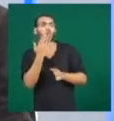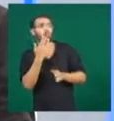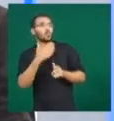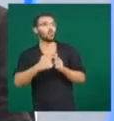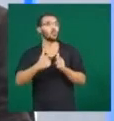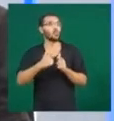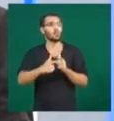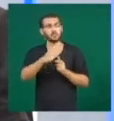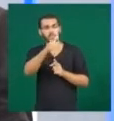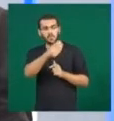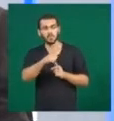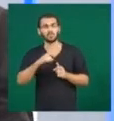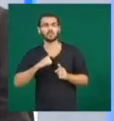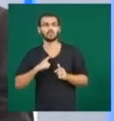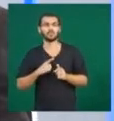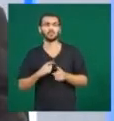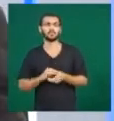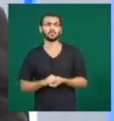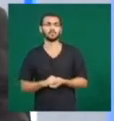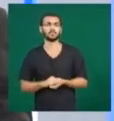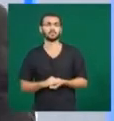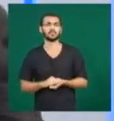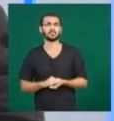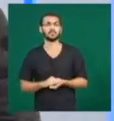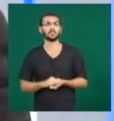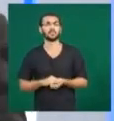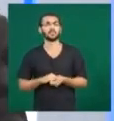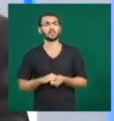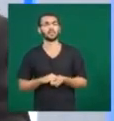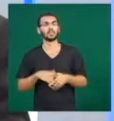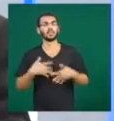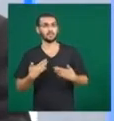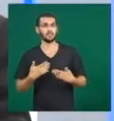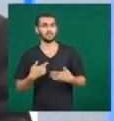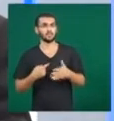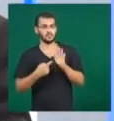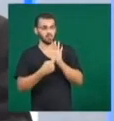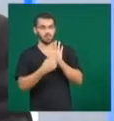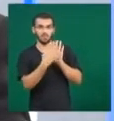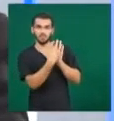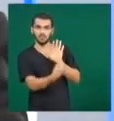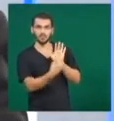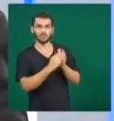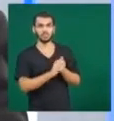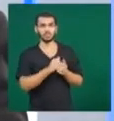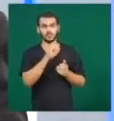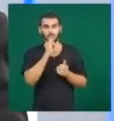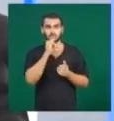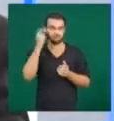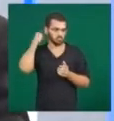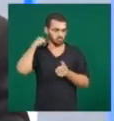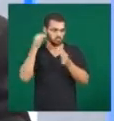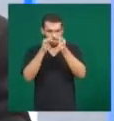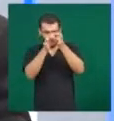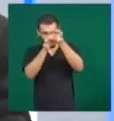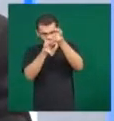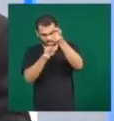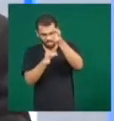problema a pessoa está tendo. Então, eu trouxe aqui um modelinho para a gente ver. A coluna vertebral, ela